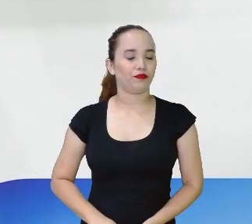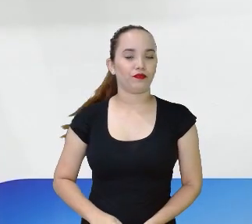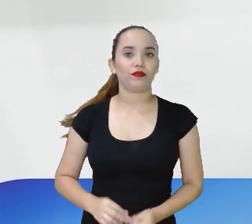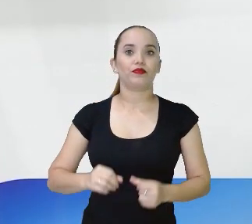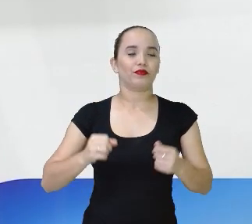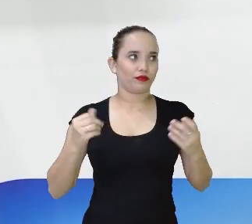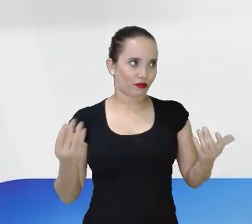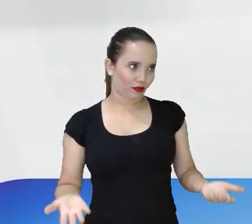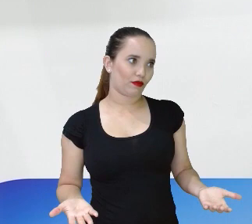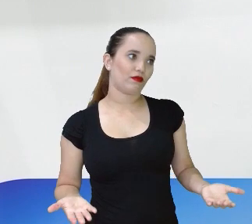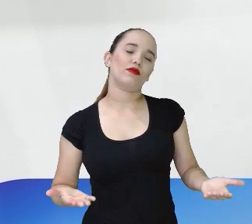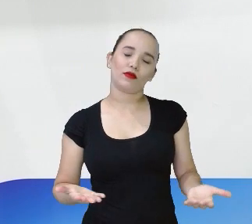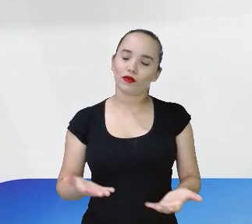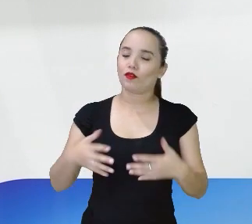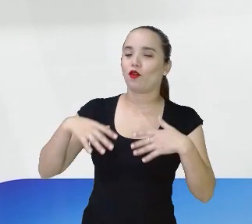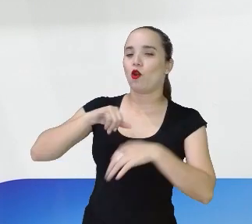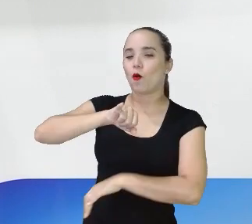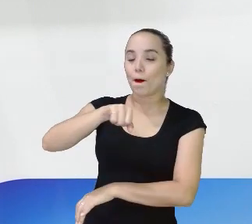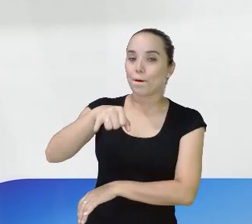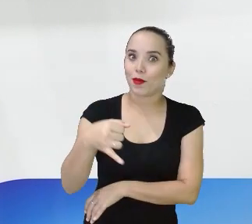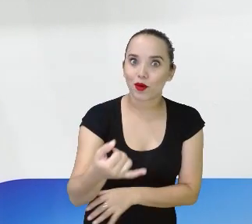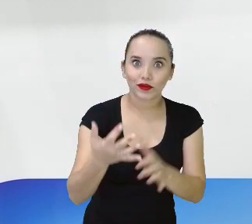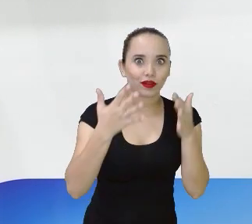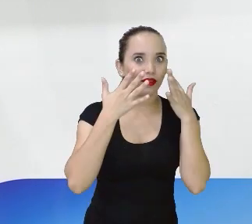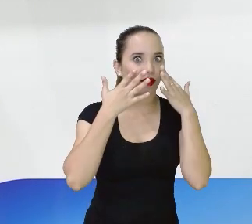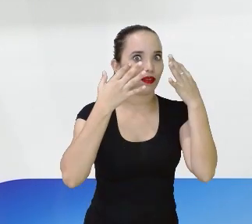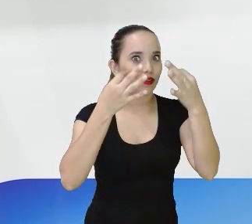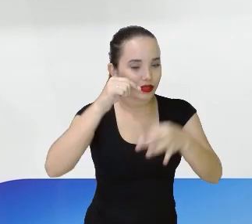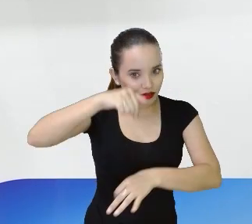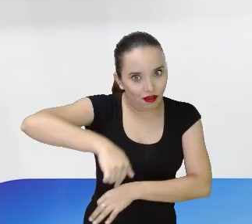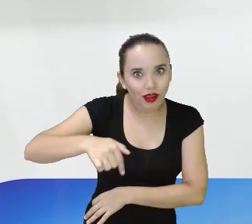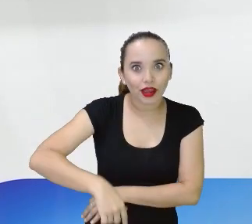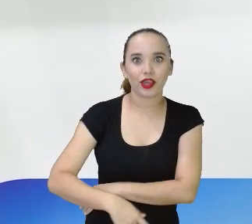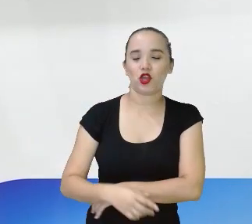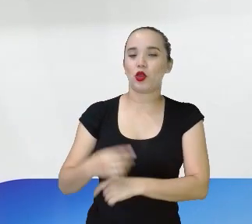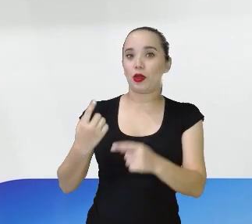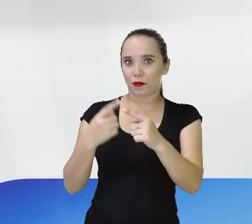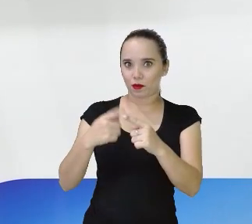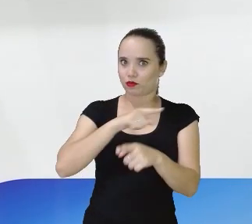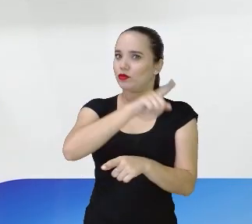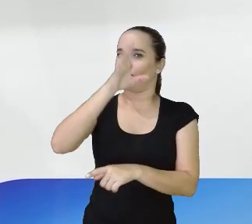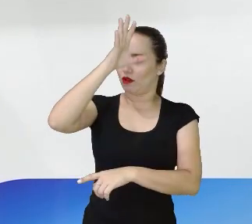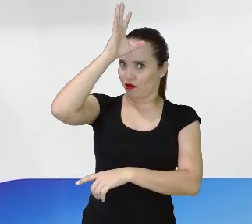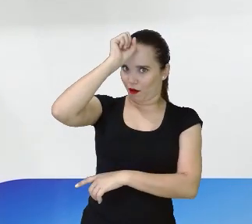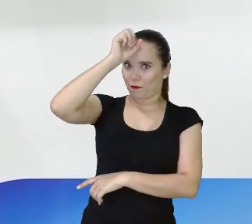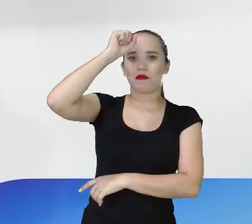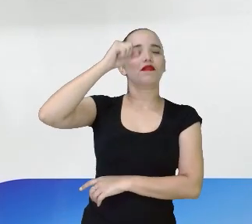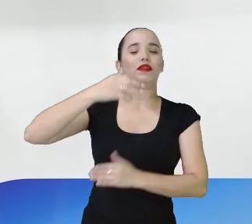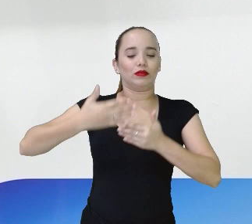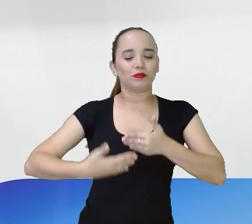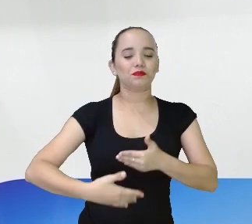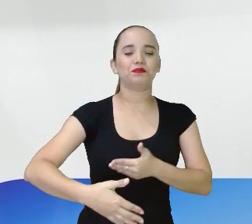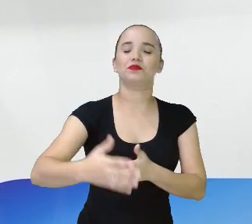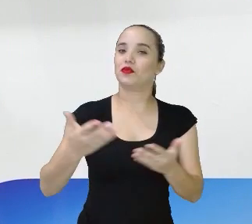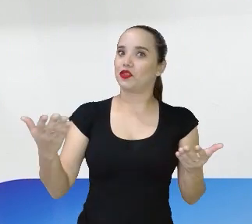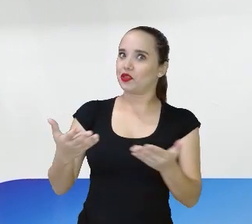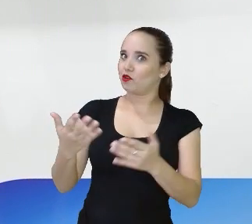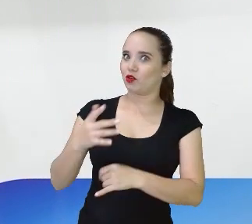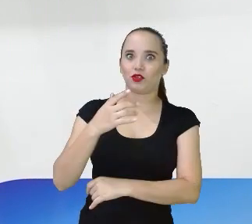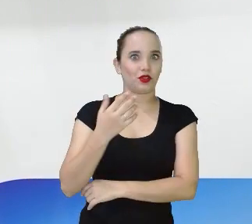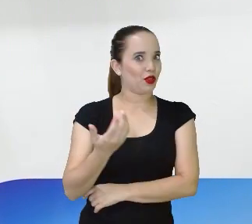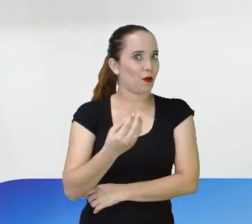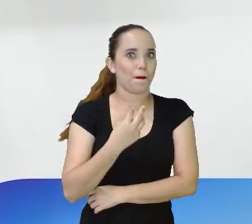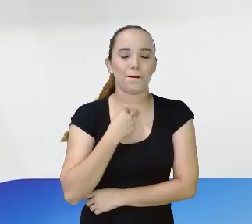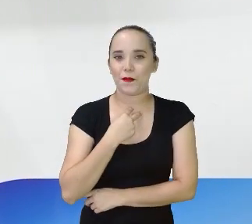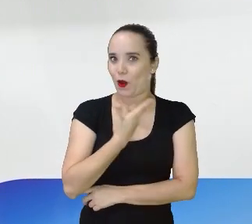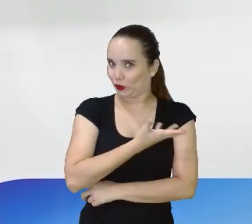não é? Aproveita, Jaziel, presta bastante atenção para aprender, porque agora você não terá como